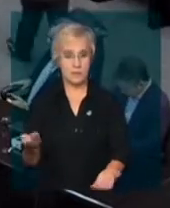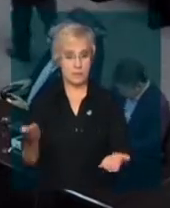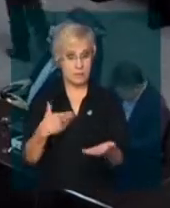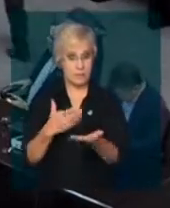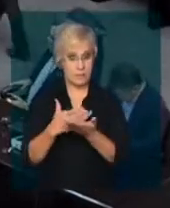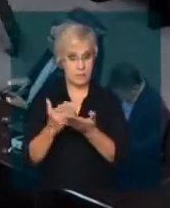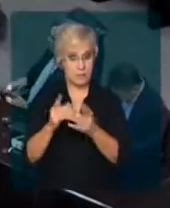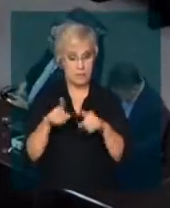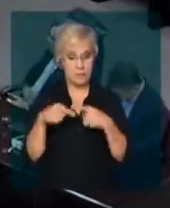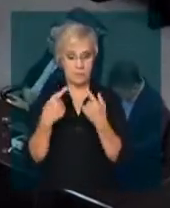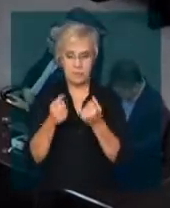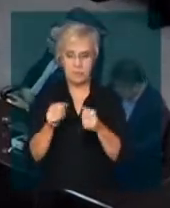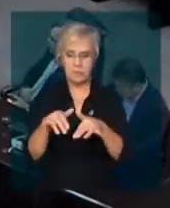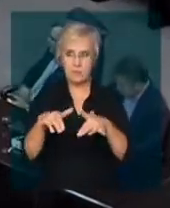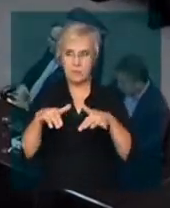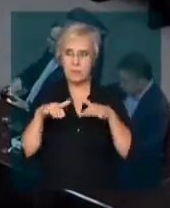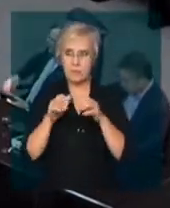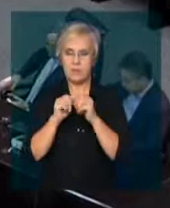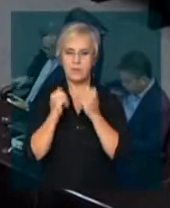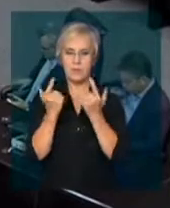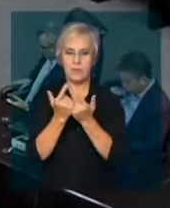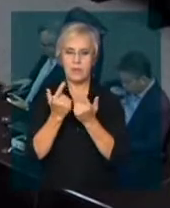Perdão.